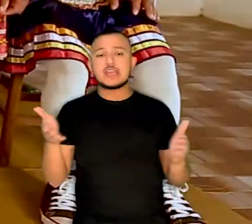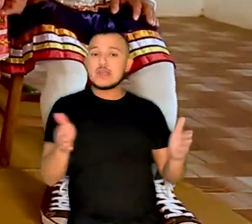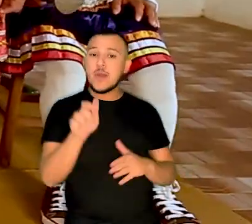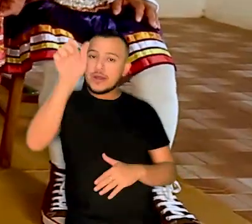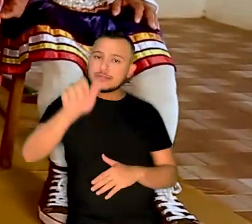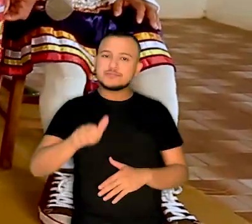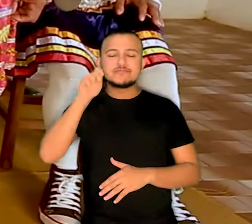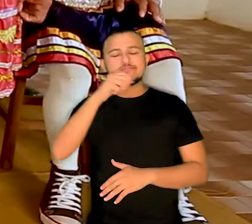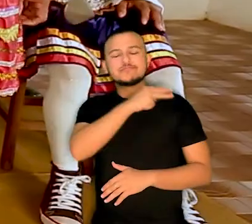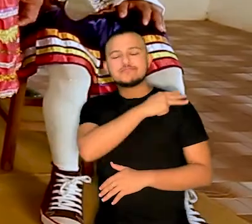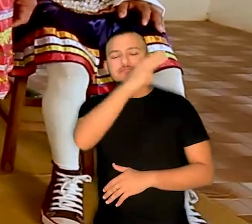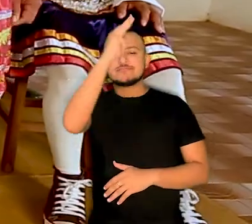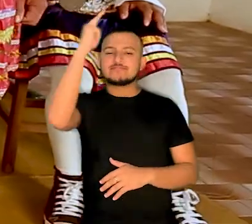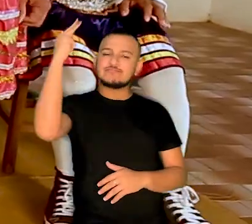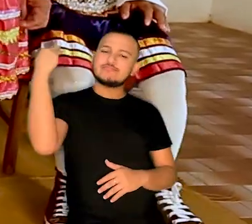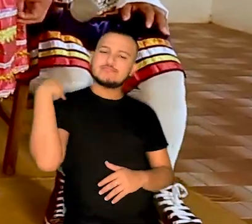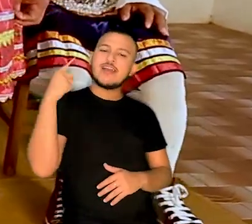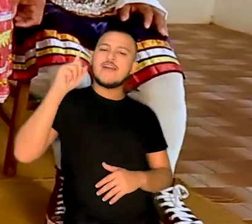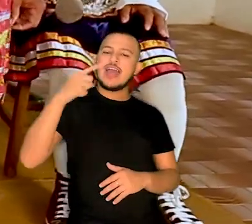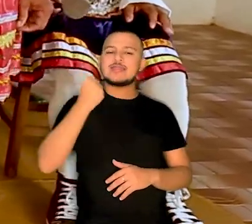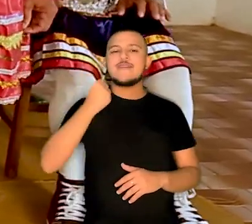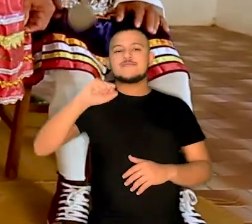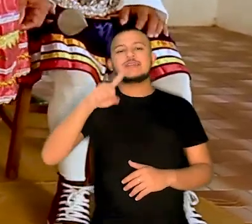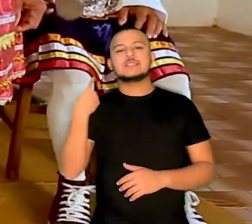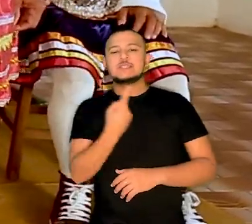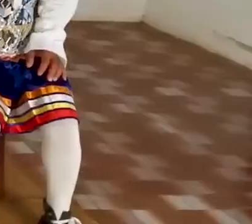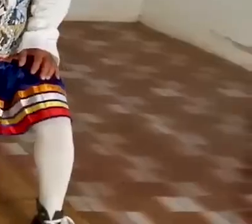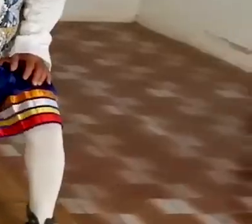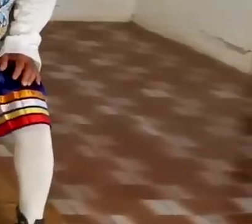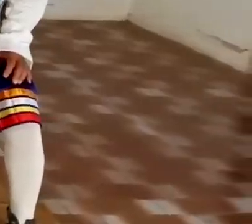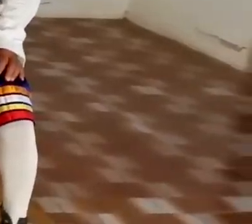Nossa Senhora é nossa bebida.